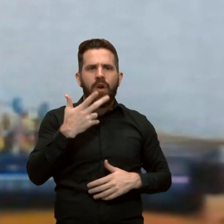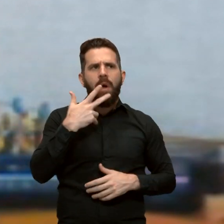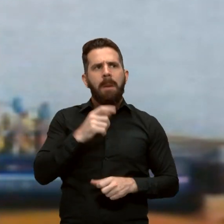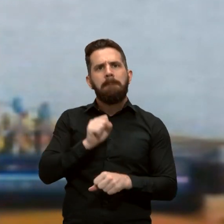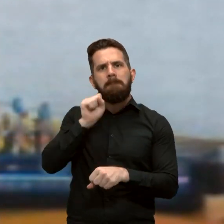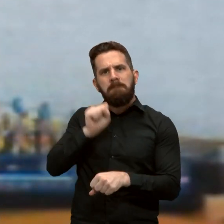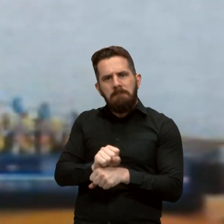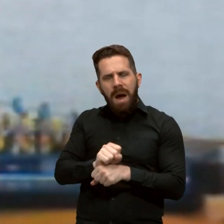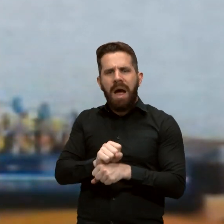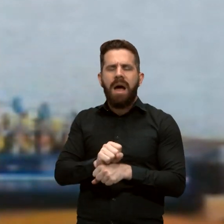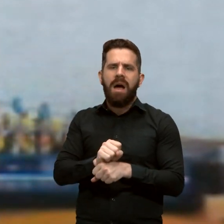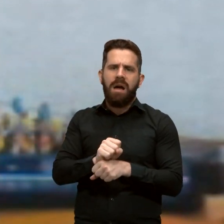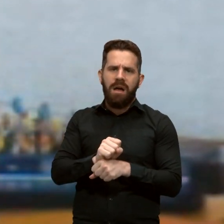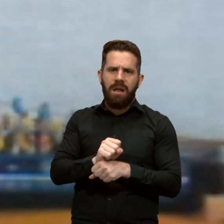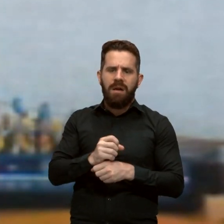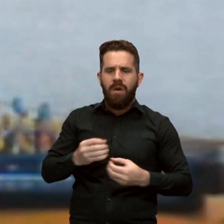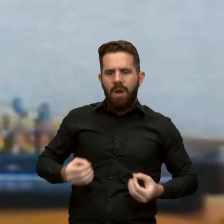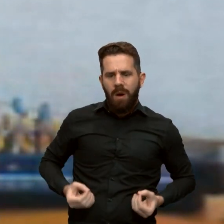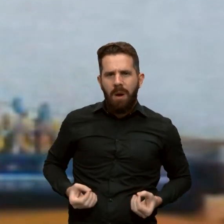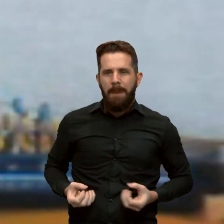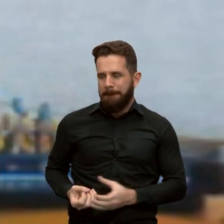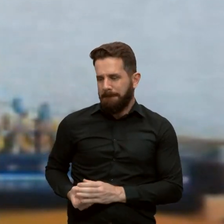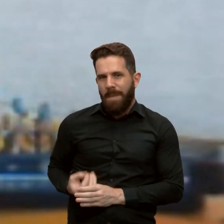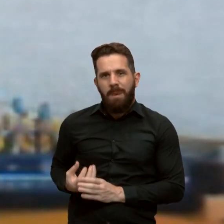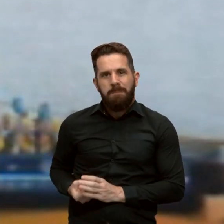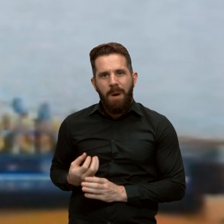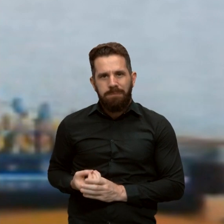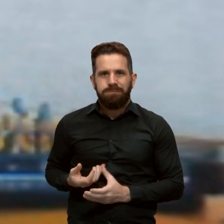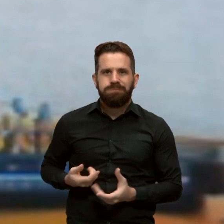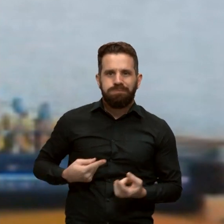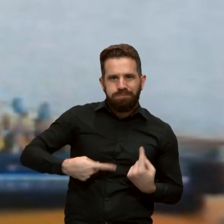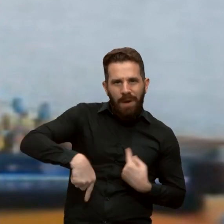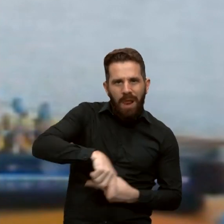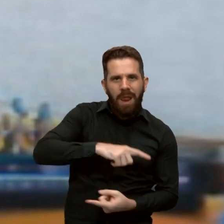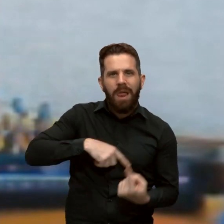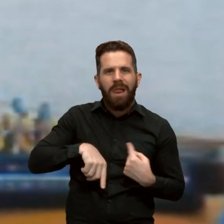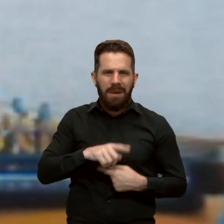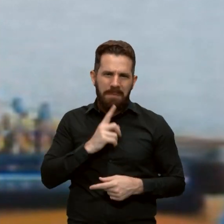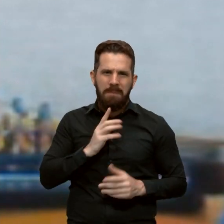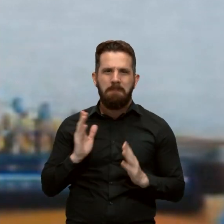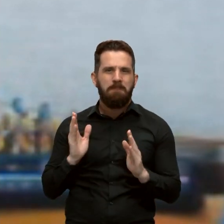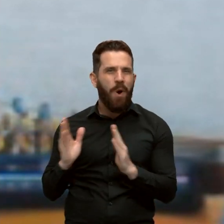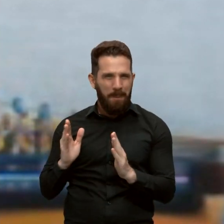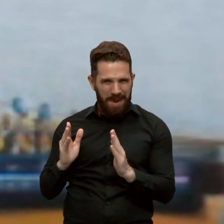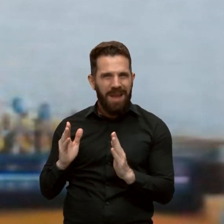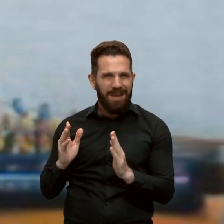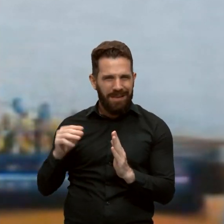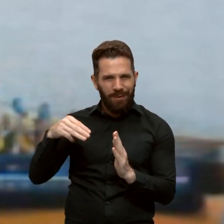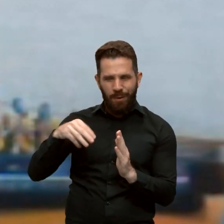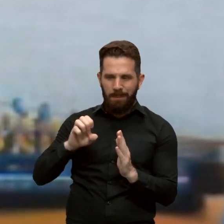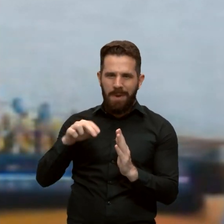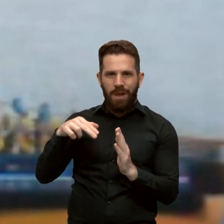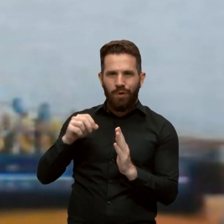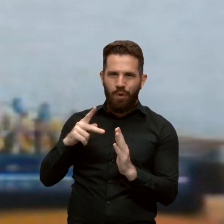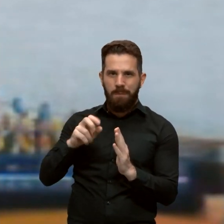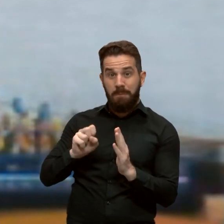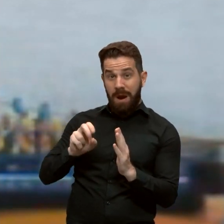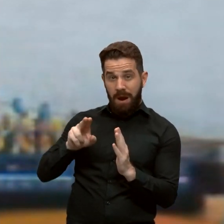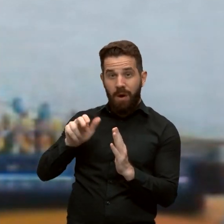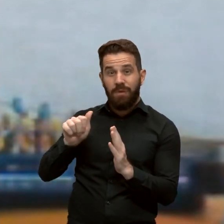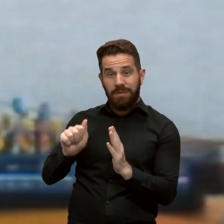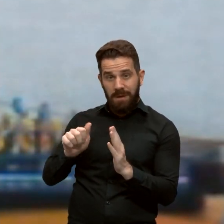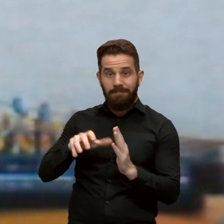para de ovular nesse momento, né, desculpa. Então, o que ocorre? Ela para, mas ela